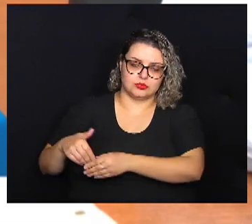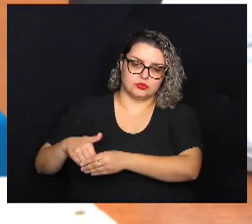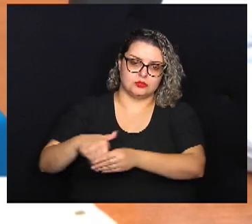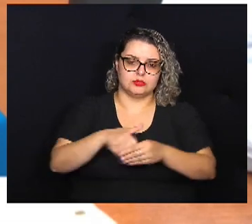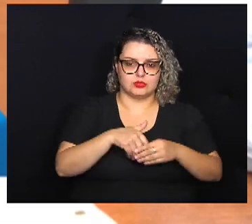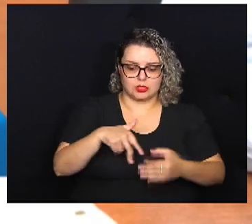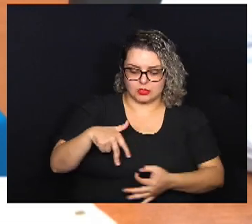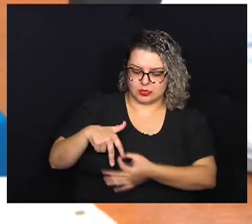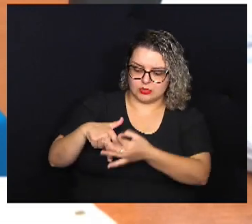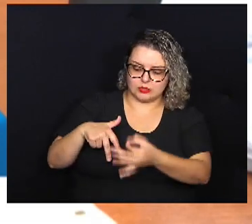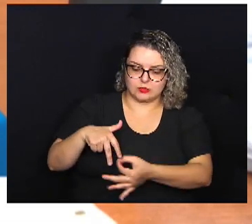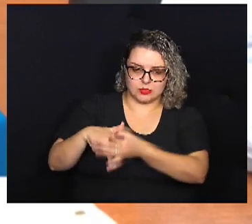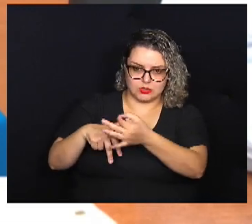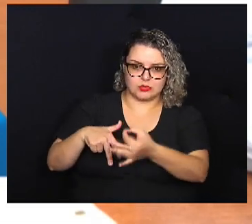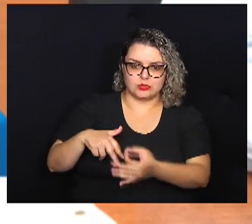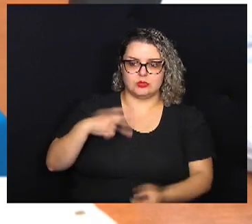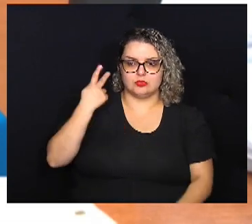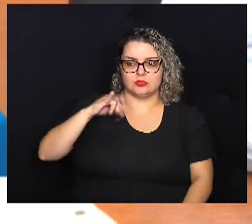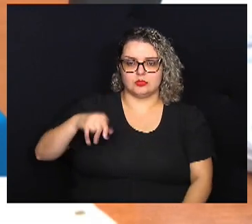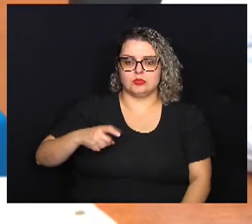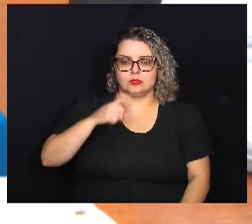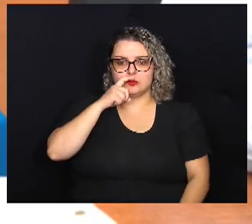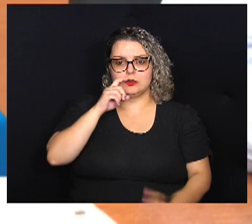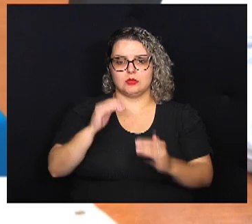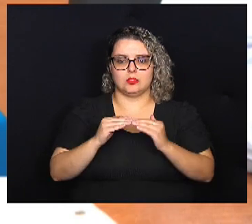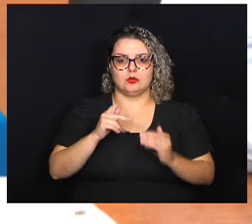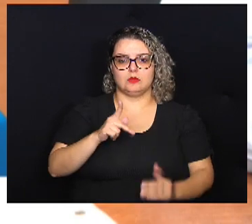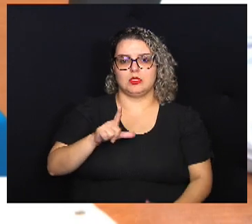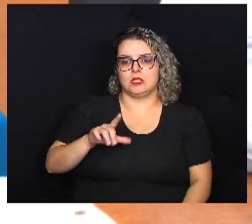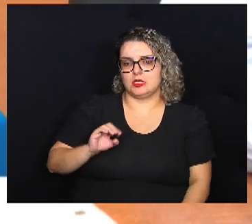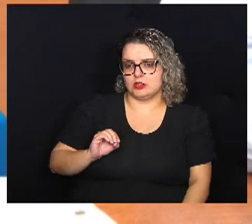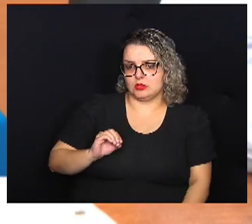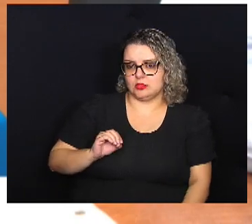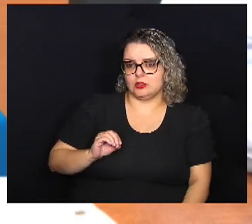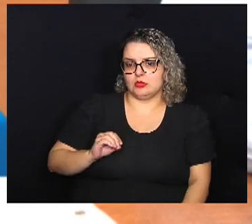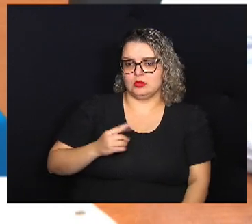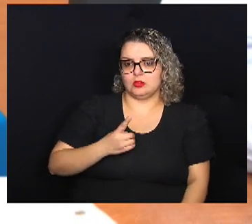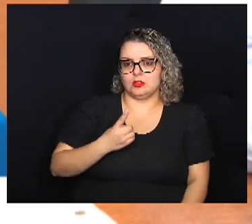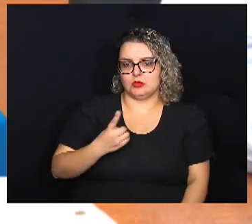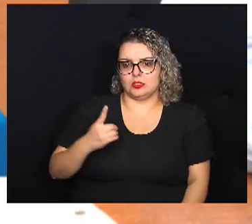pelo vereador Jorge Schneider, favorável ao PLO